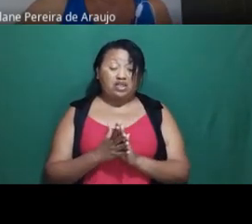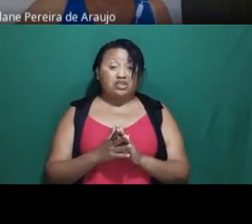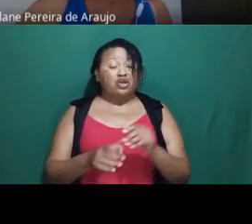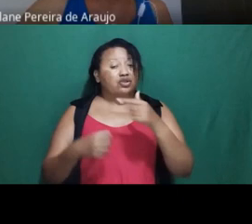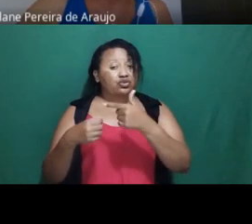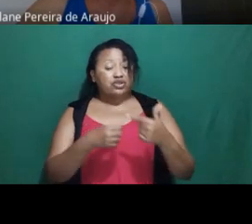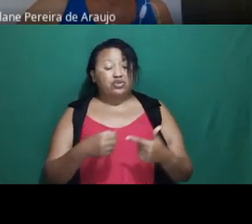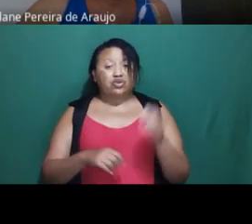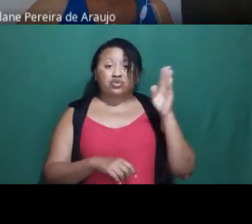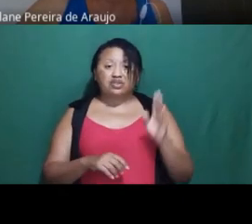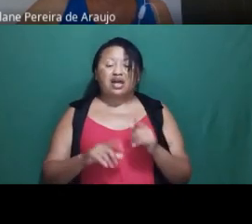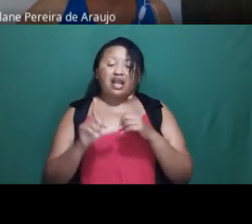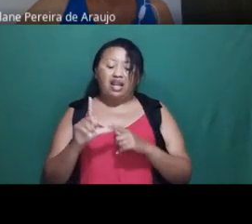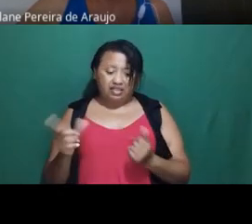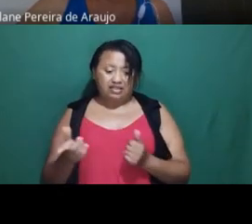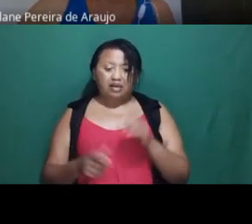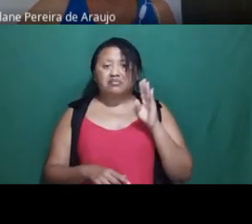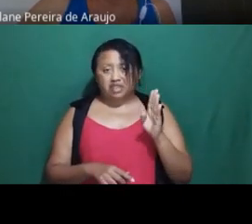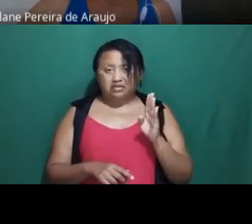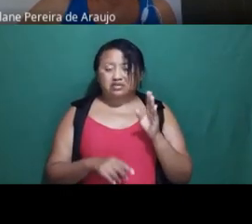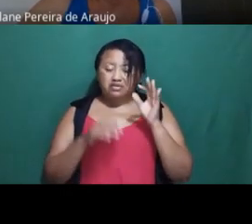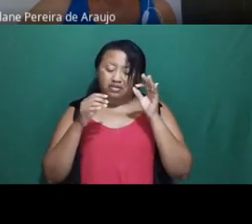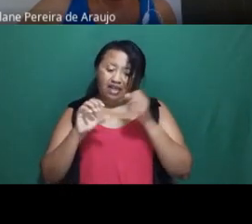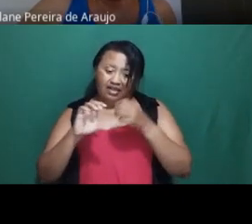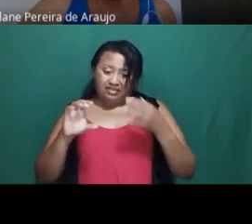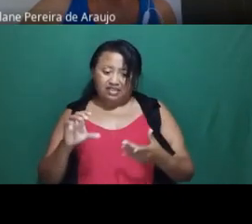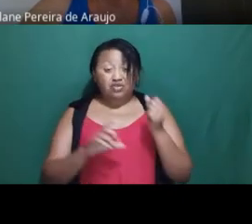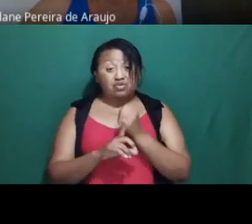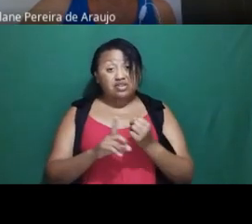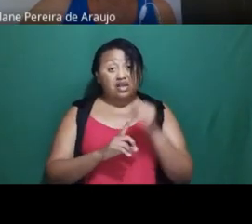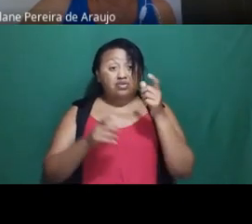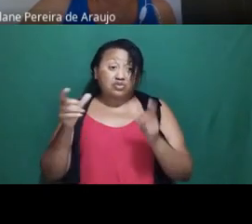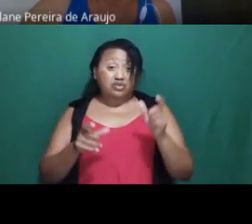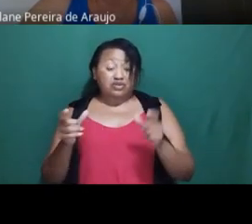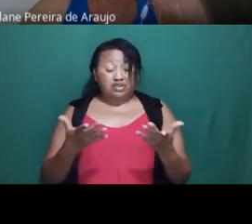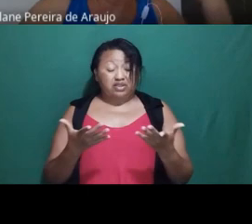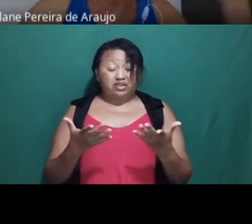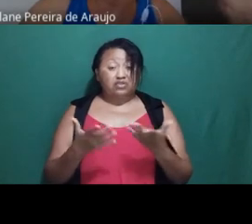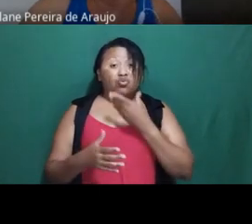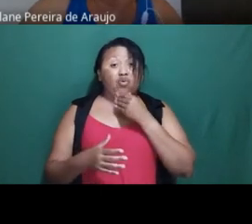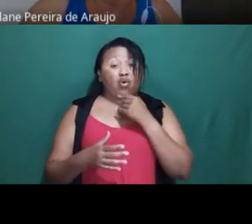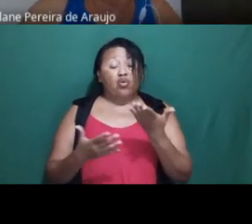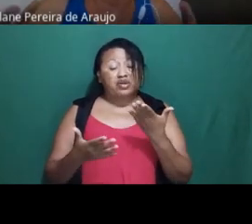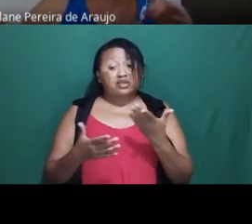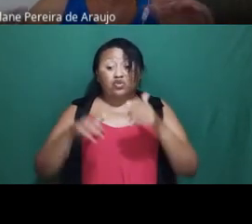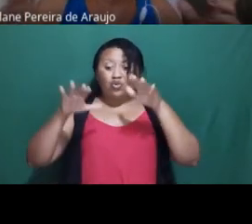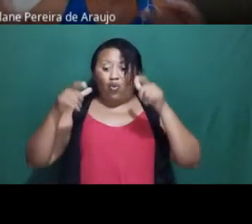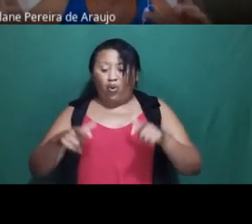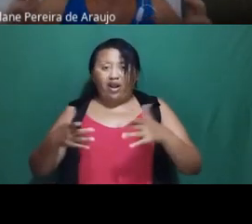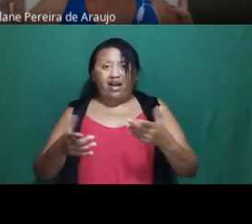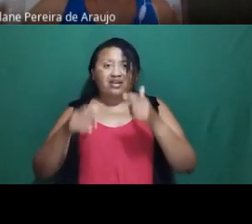do interior do Brasil Então a letra B certo caracterização social dos personagens e em impacto do homem com o ambiente onde vive